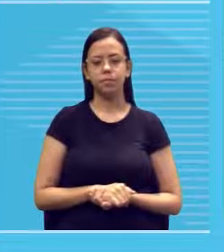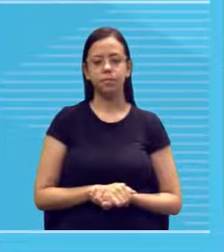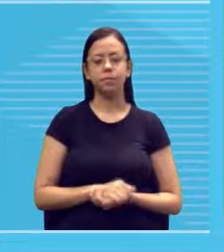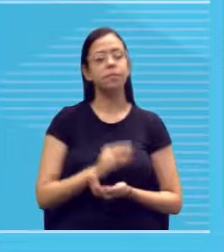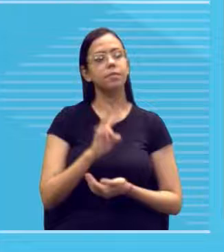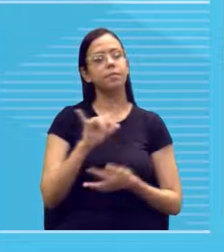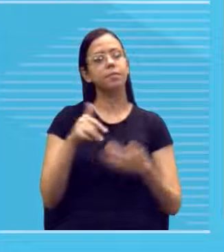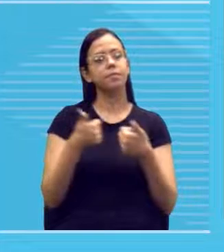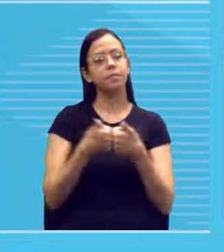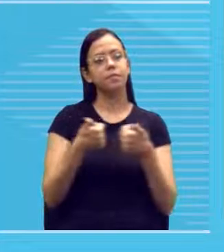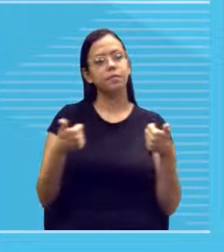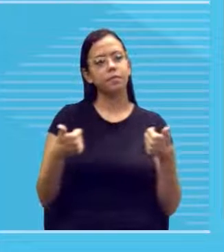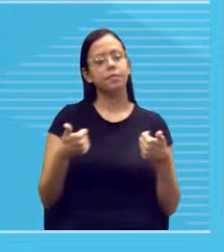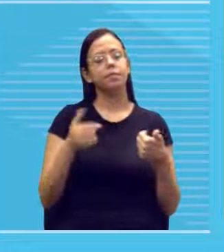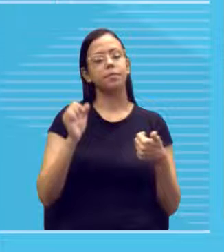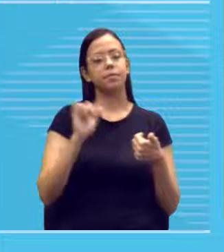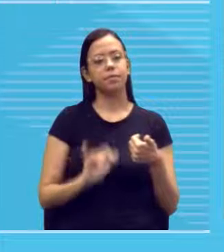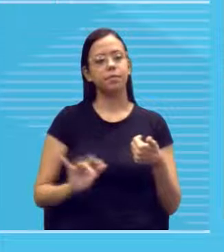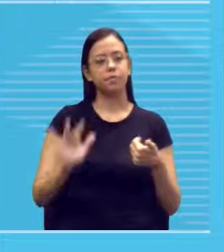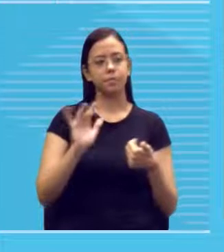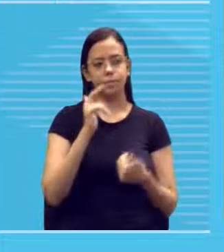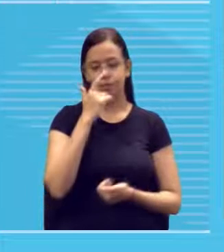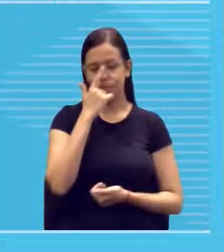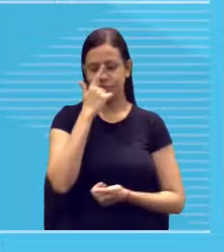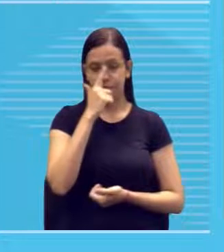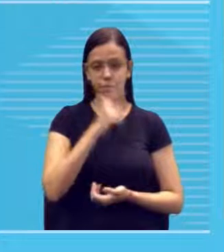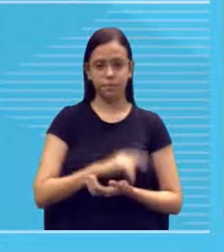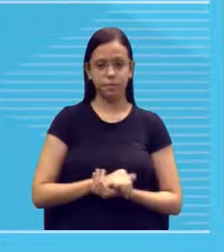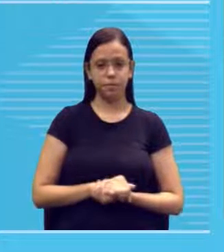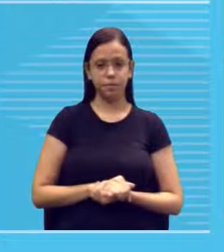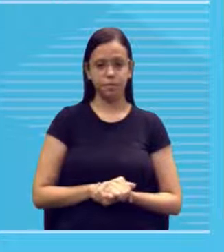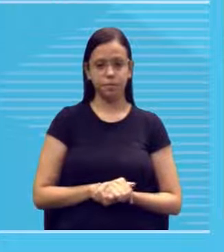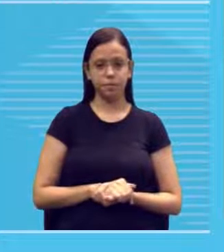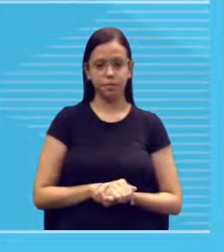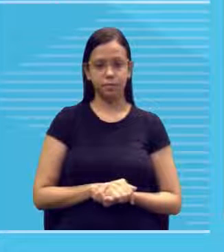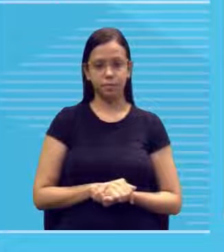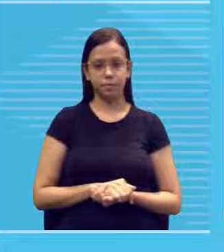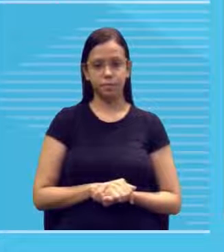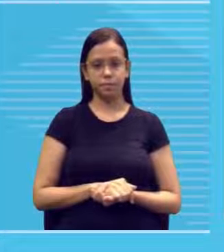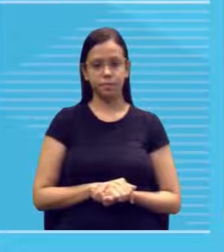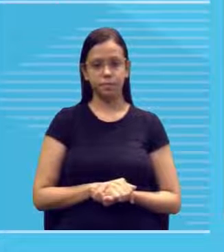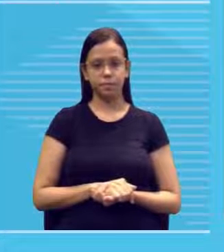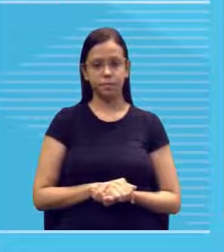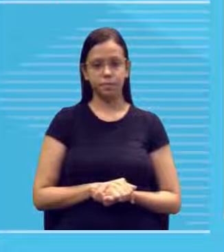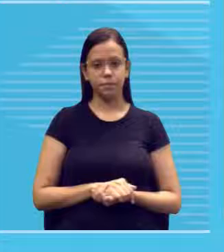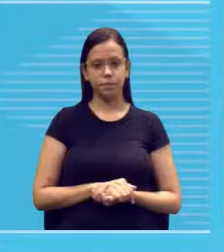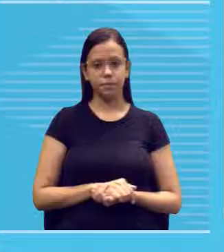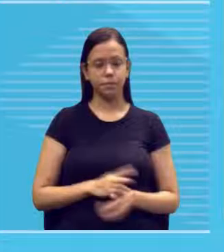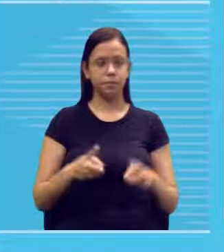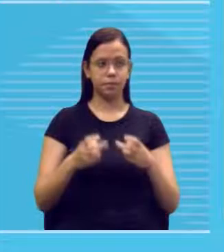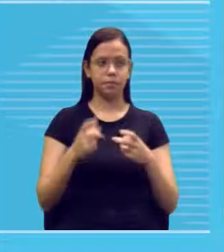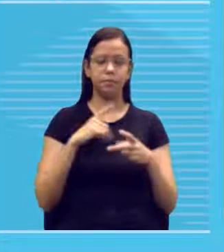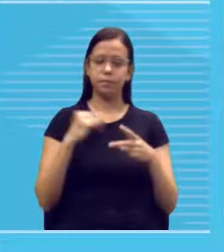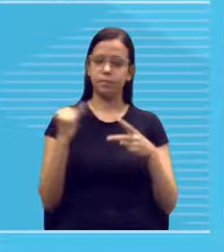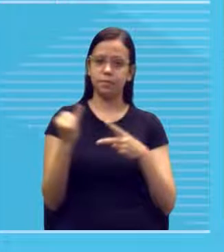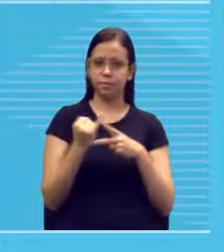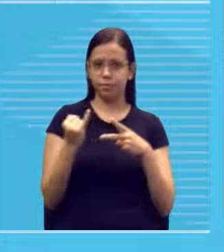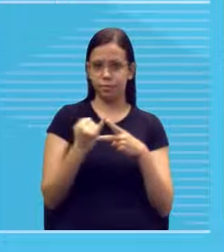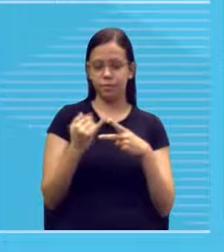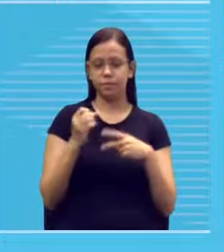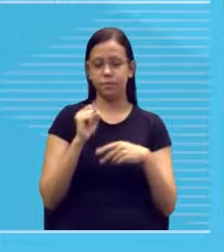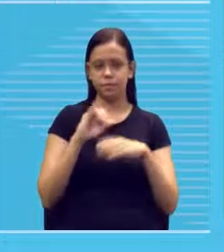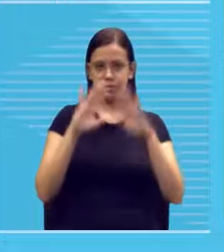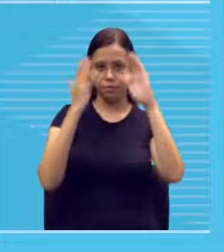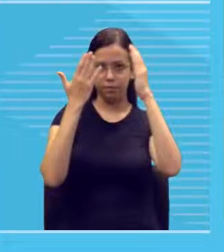separar essa figura olha só tá aí ó perceba que eu tenho um triângulo né se você analisar direitinho